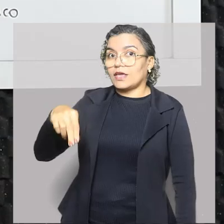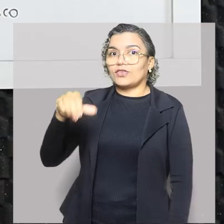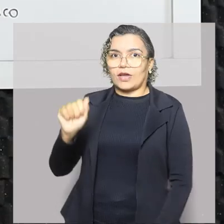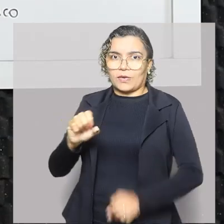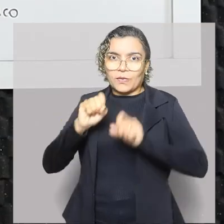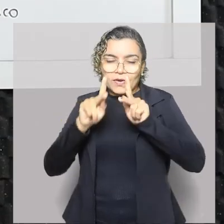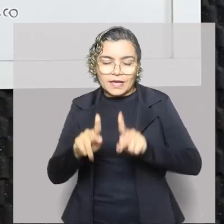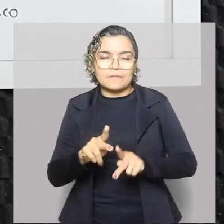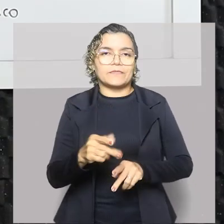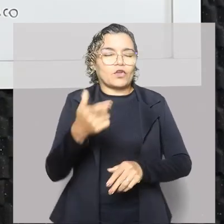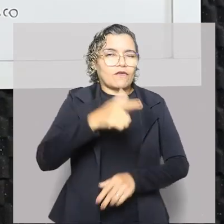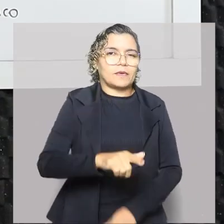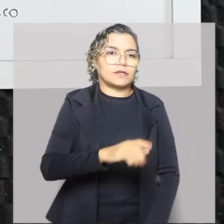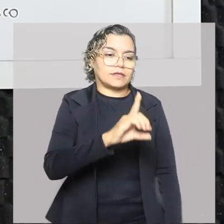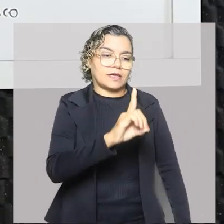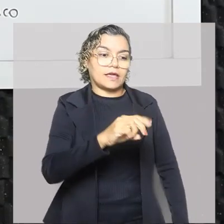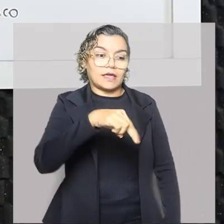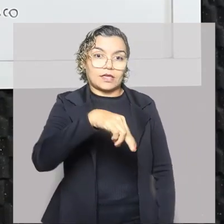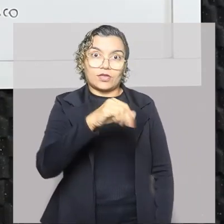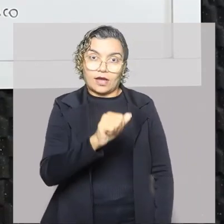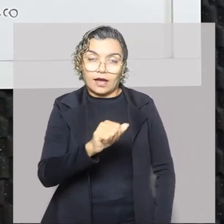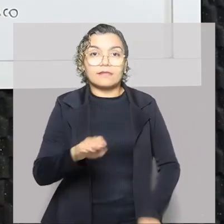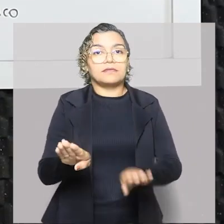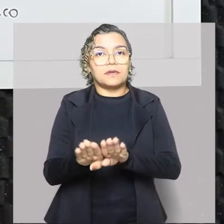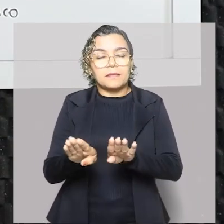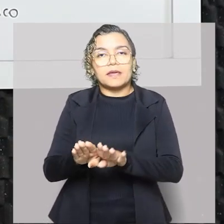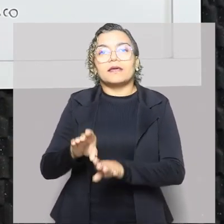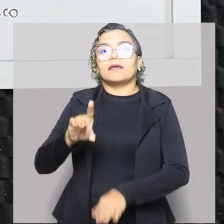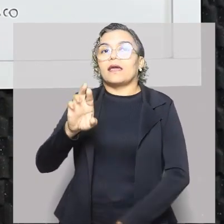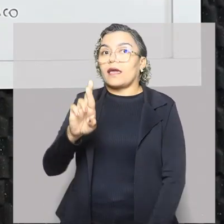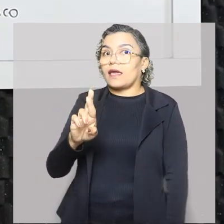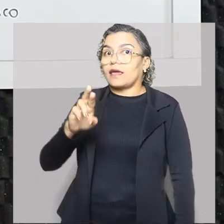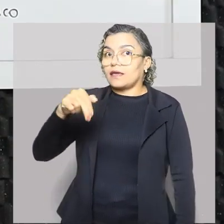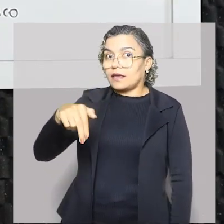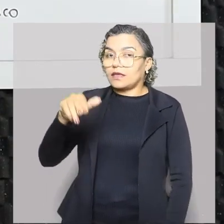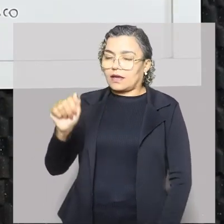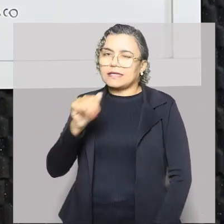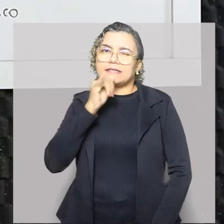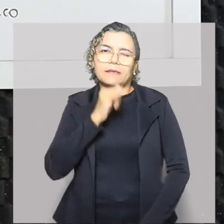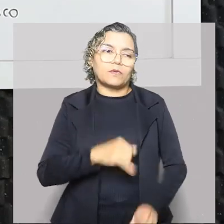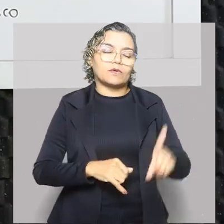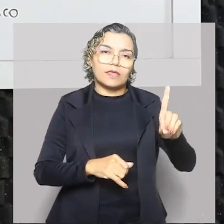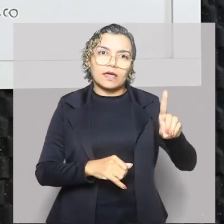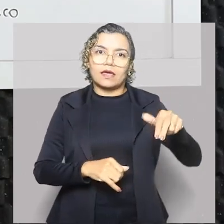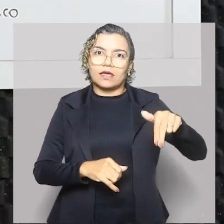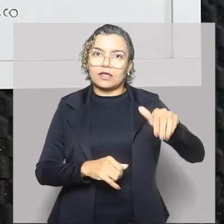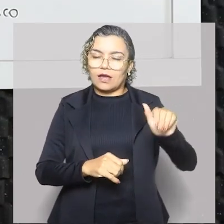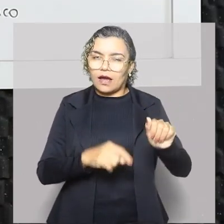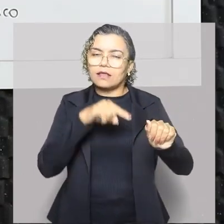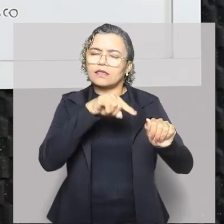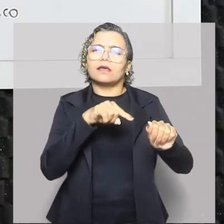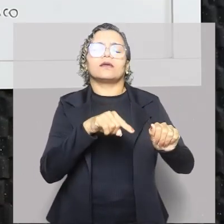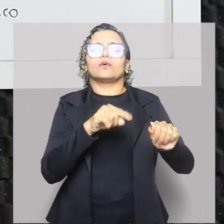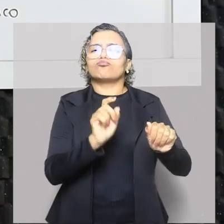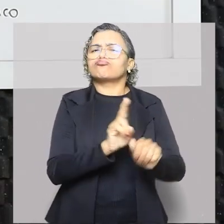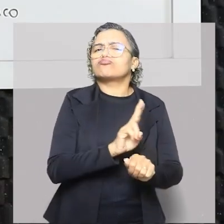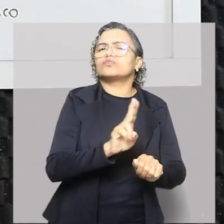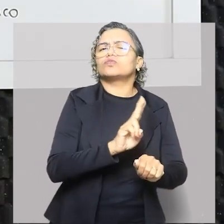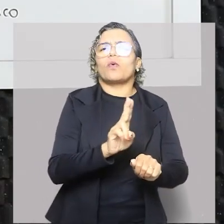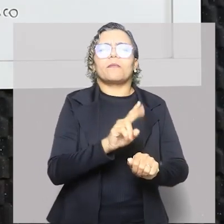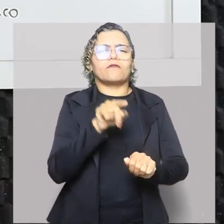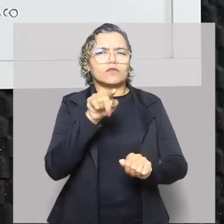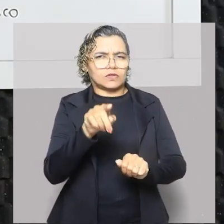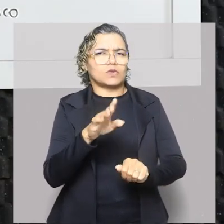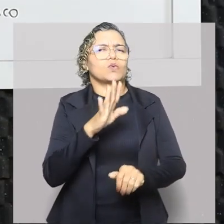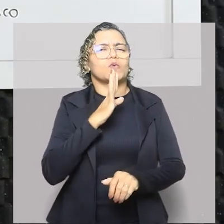novamente, DNA e RNA. O DNA, ele tem um nomezinho, né, ali bem extenso, que você com